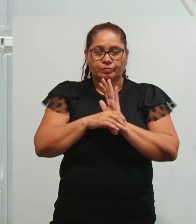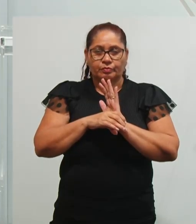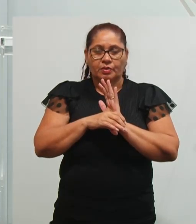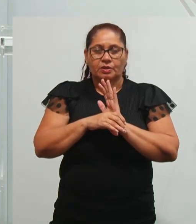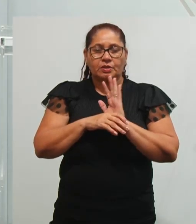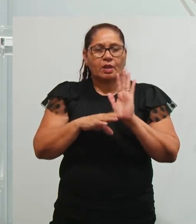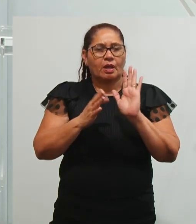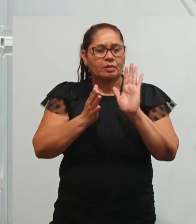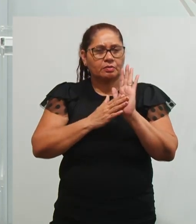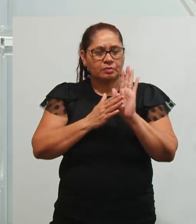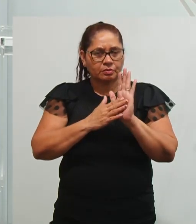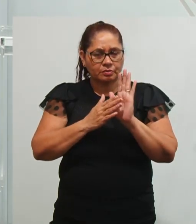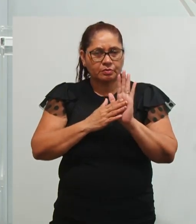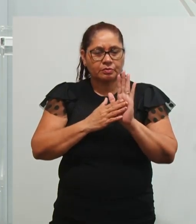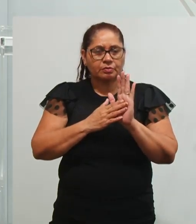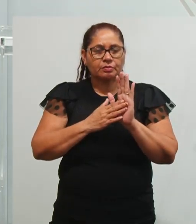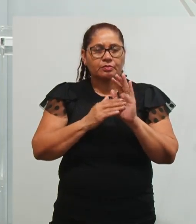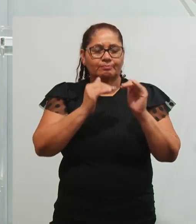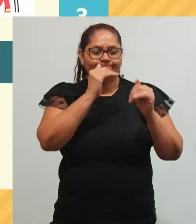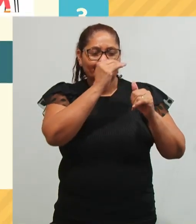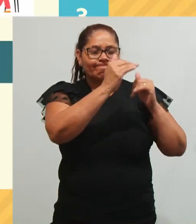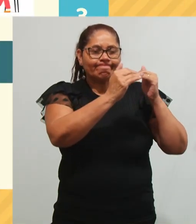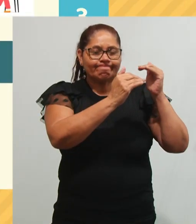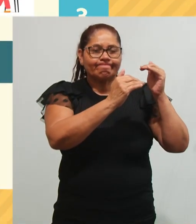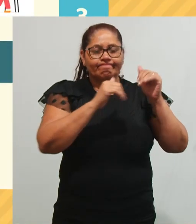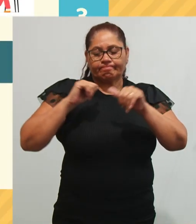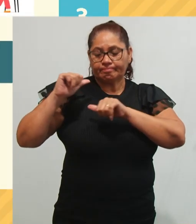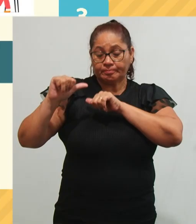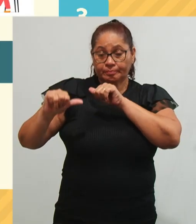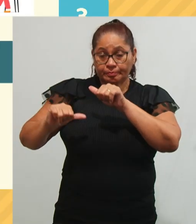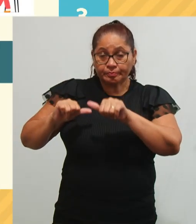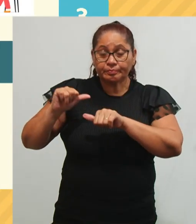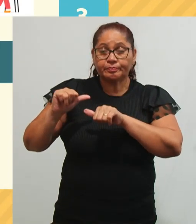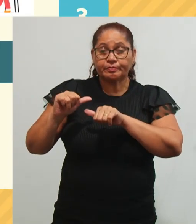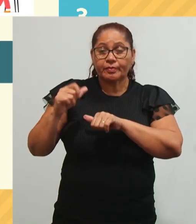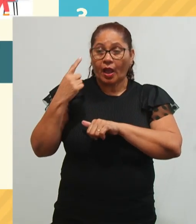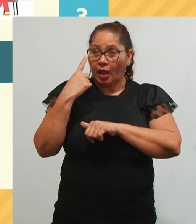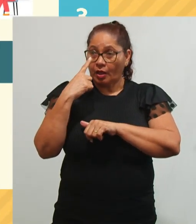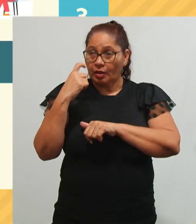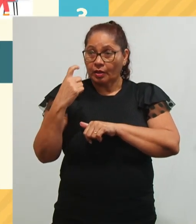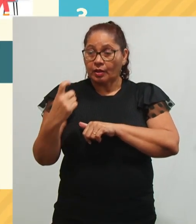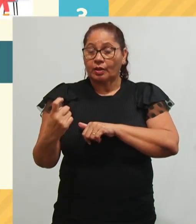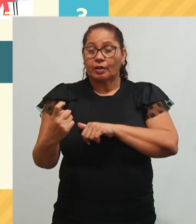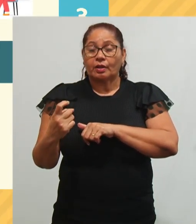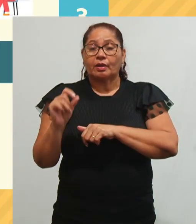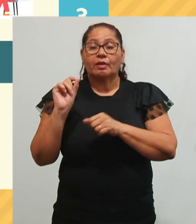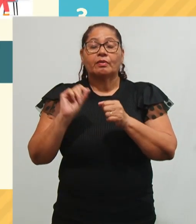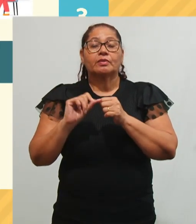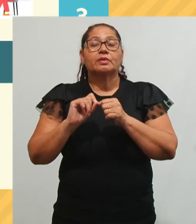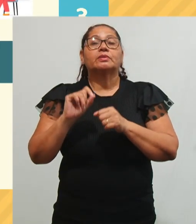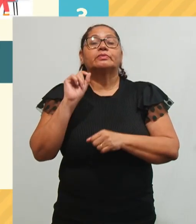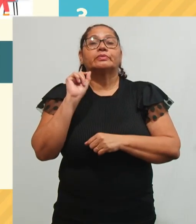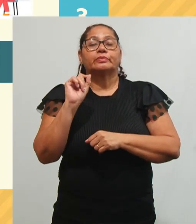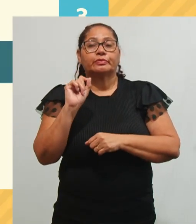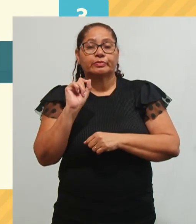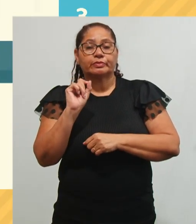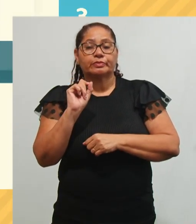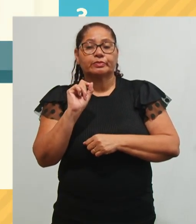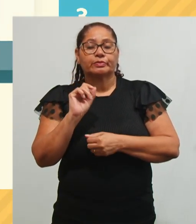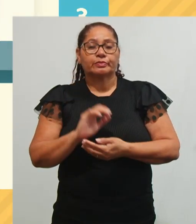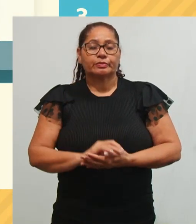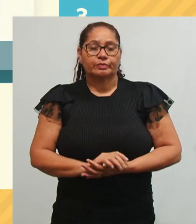edificando na nossa jornada de processos avaliativos, é interessante a gente fazer o quê? É interessante a gente